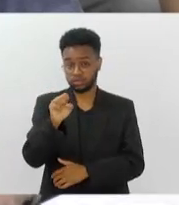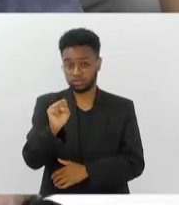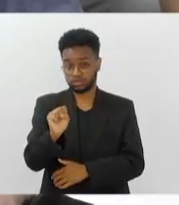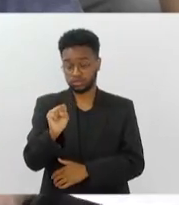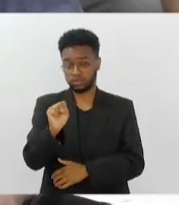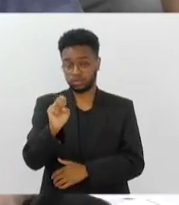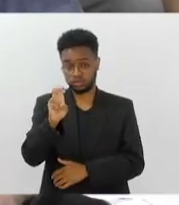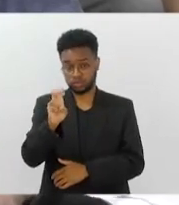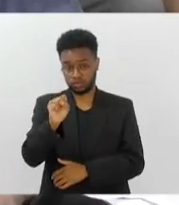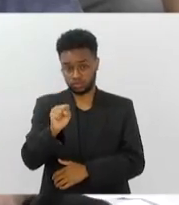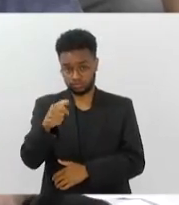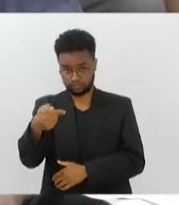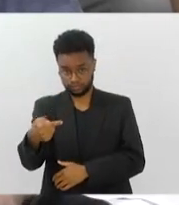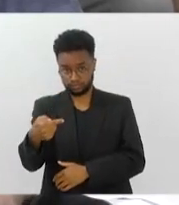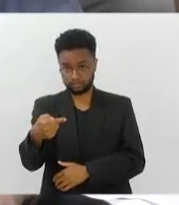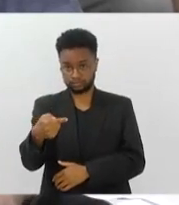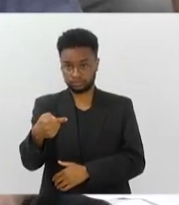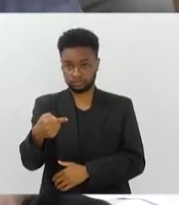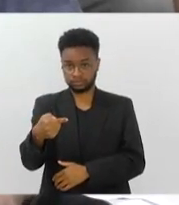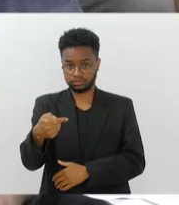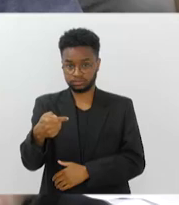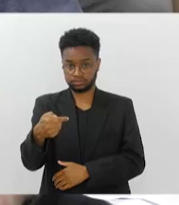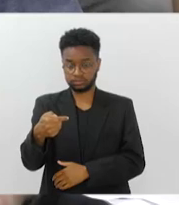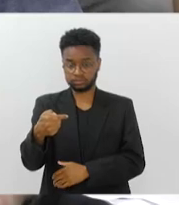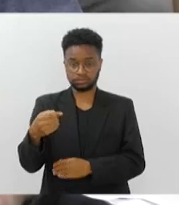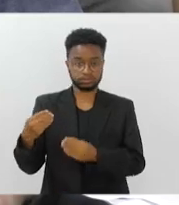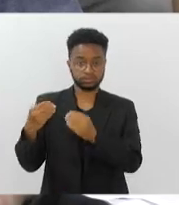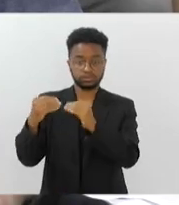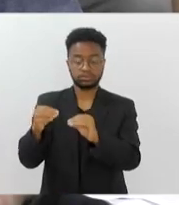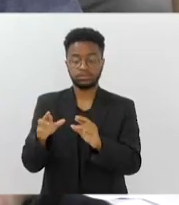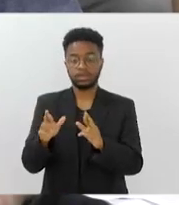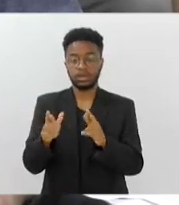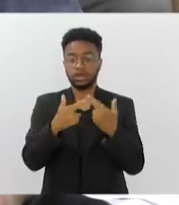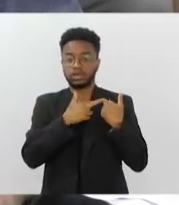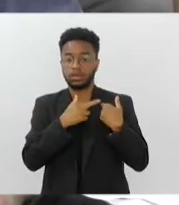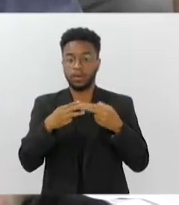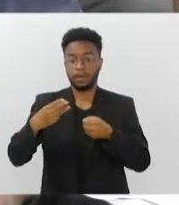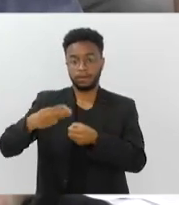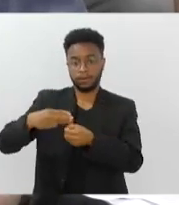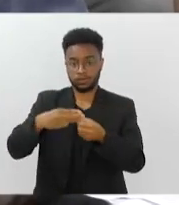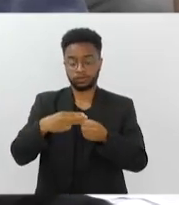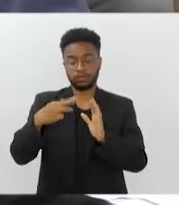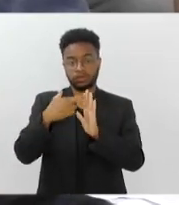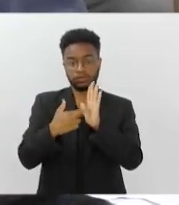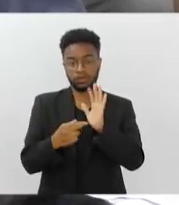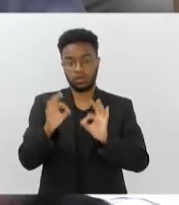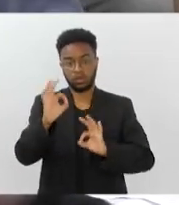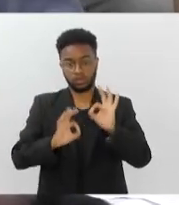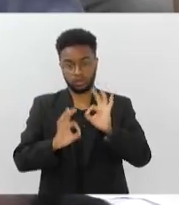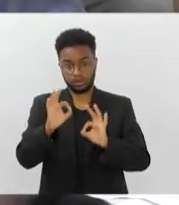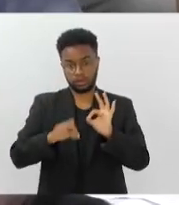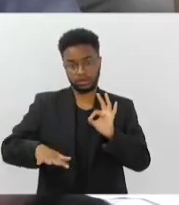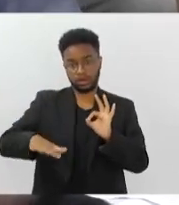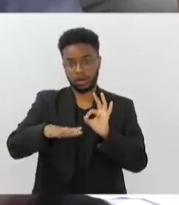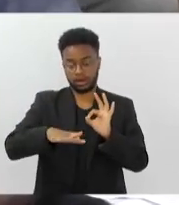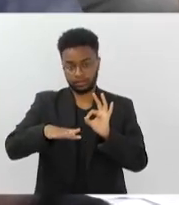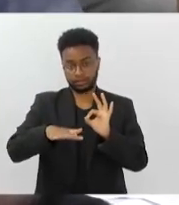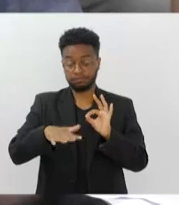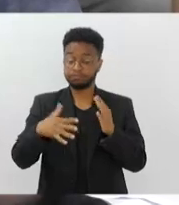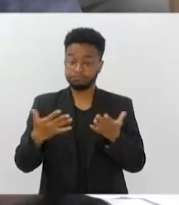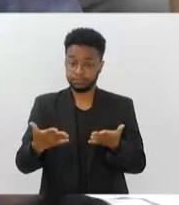12.587 atribui à municipalidade a regulamentação da matéria no âmbito dos seus territórios. Então, o problema esse